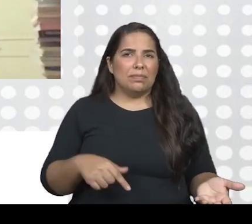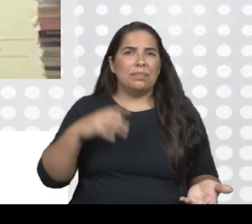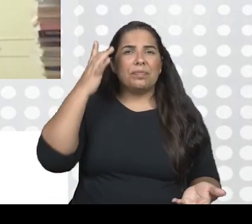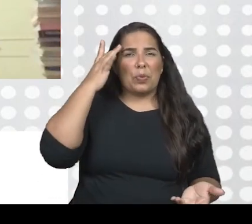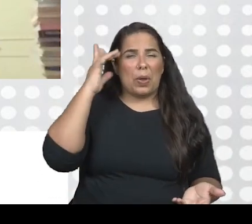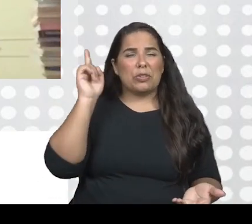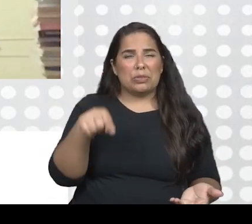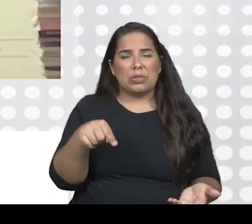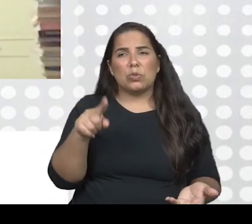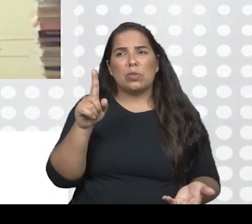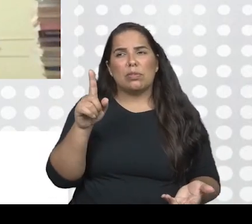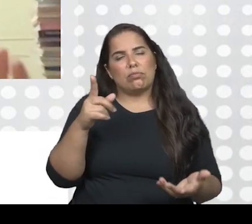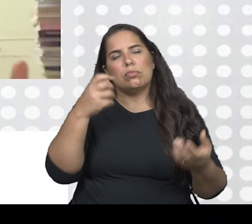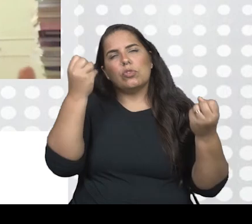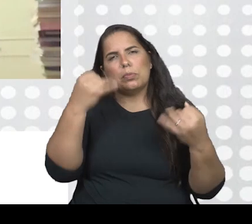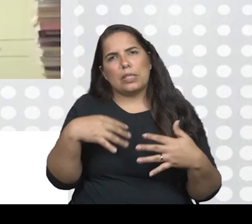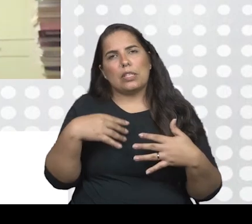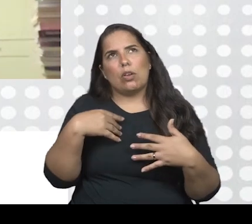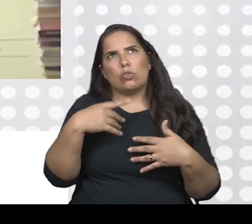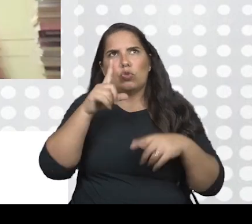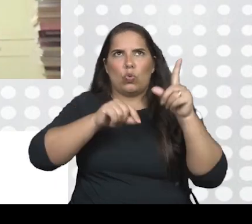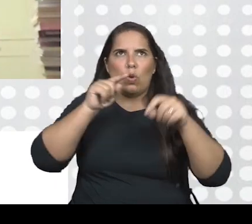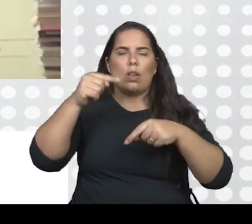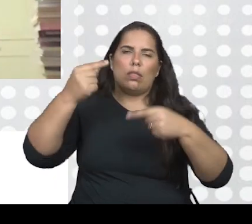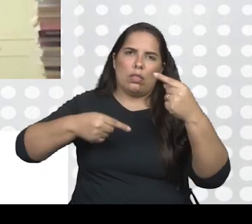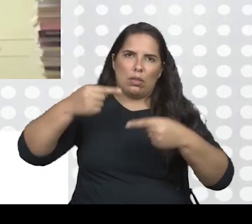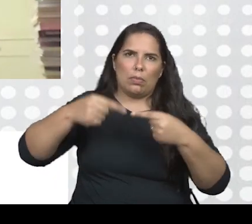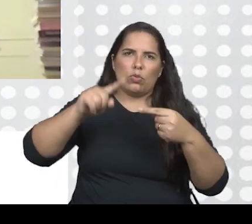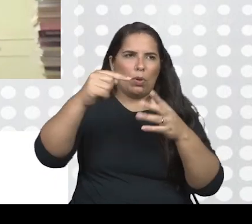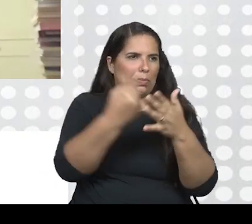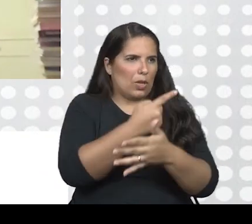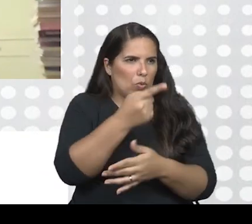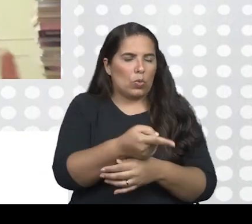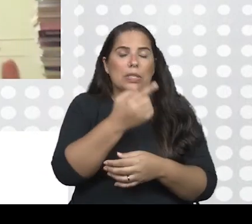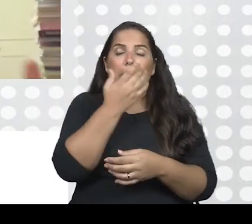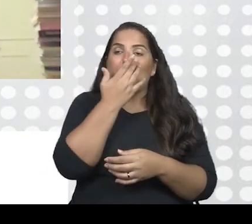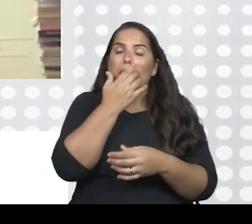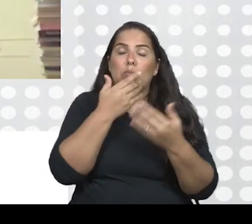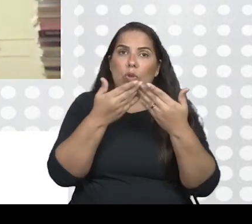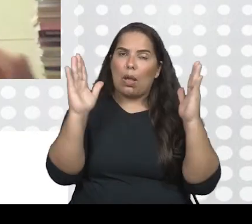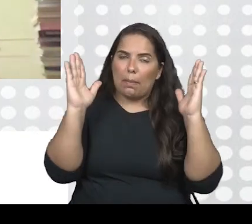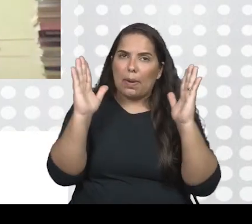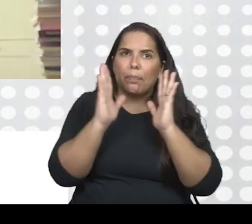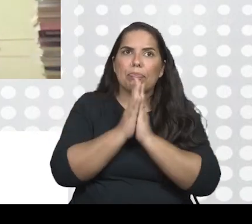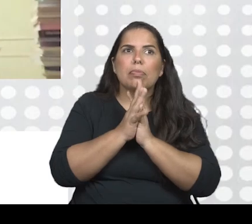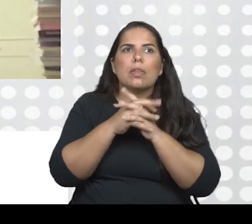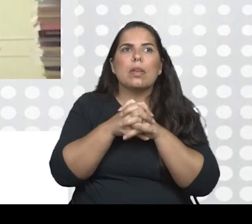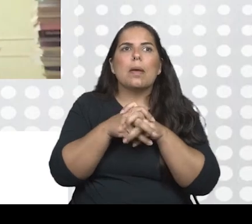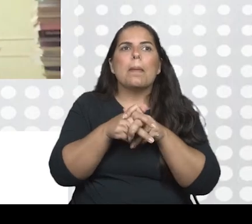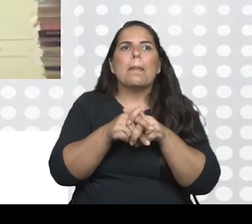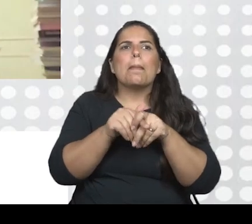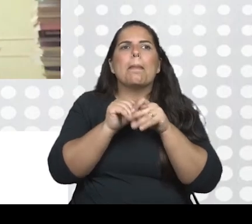que fiz aqui algumas escolhas para debater a sua pergunta, porque ela é bastante ampla, mas